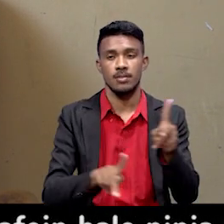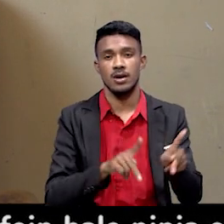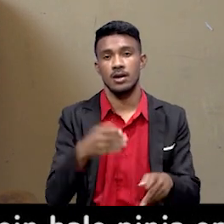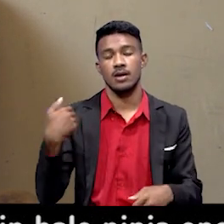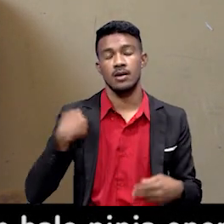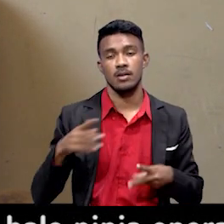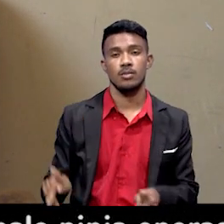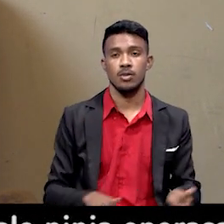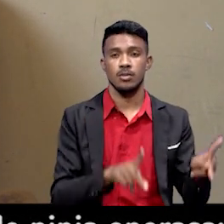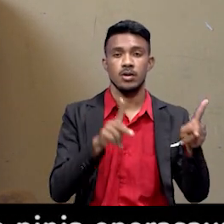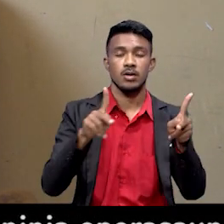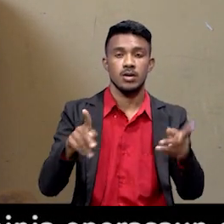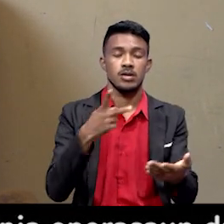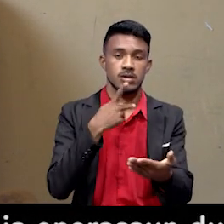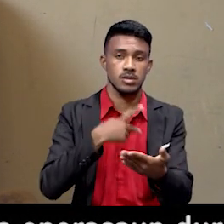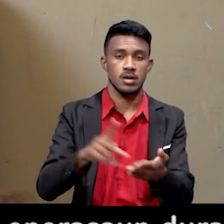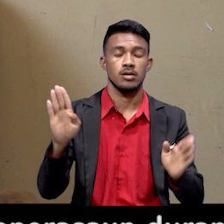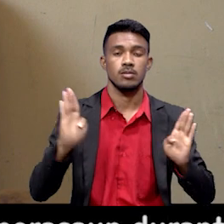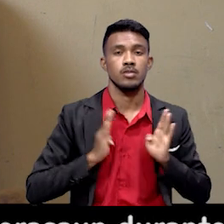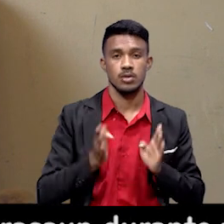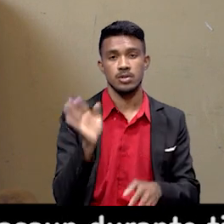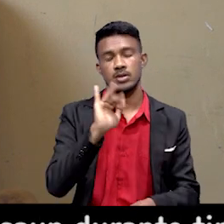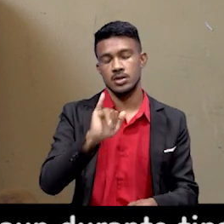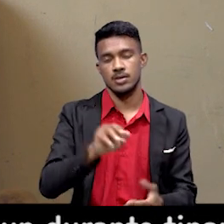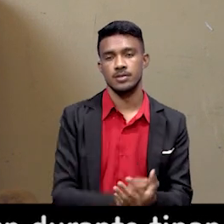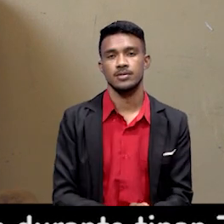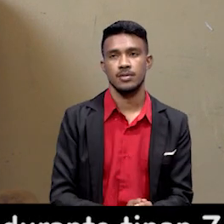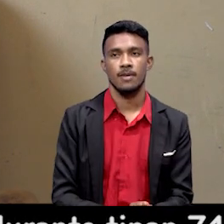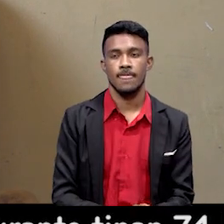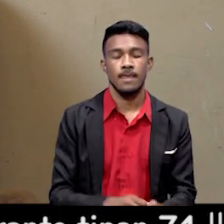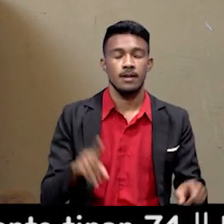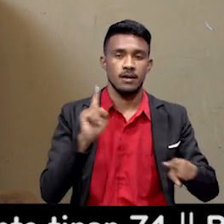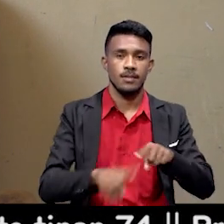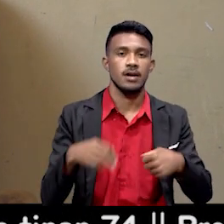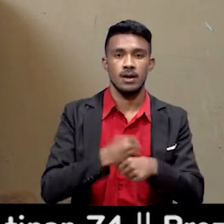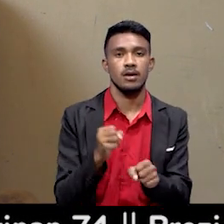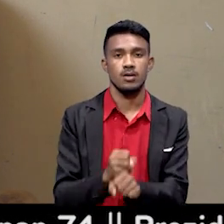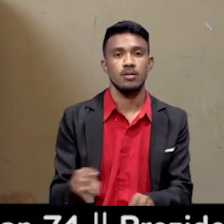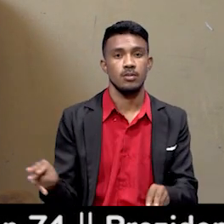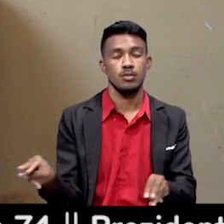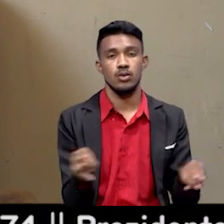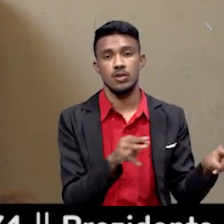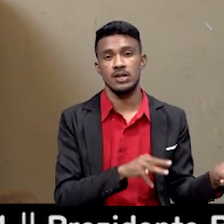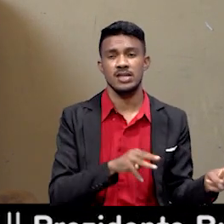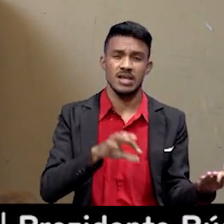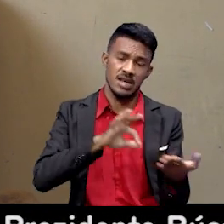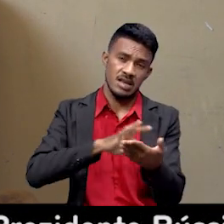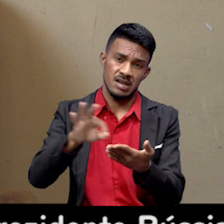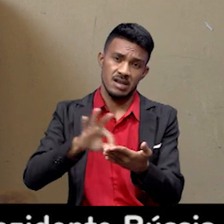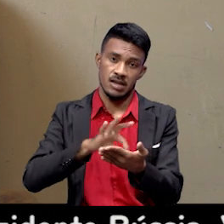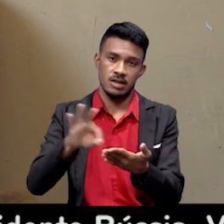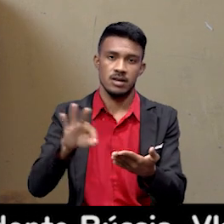na parte da pensão vitalícia. Ah, não é uma mudança, nem ninia letra, mai ve